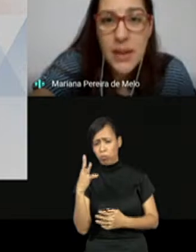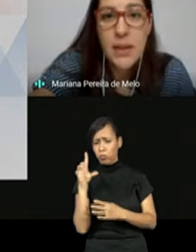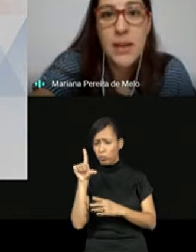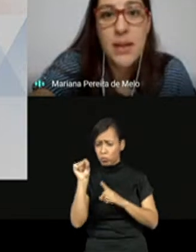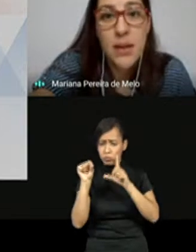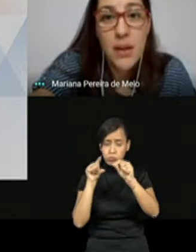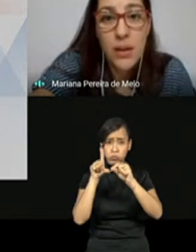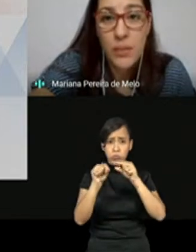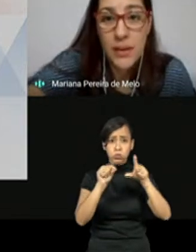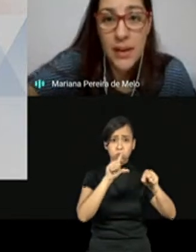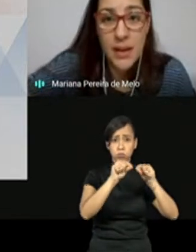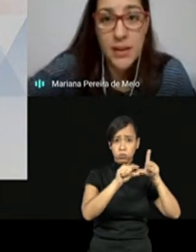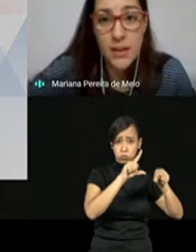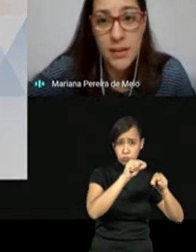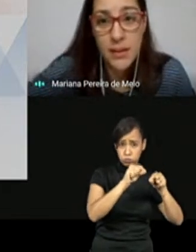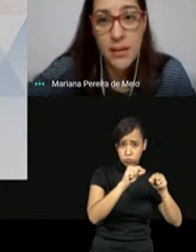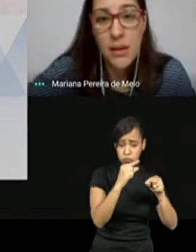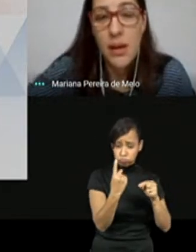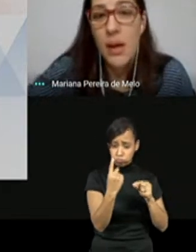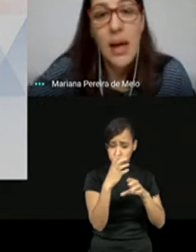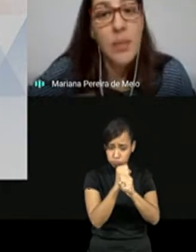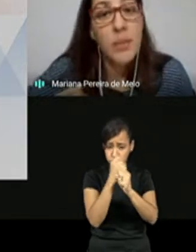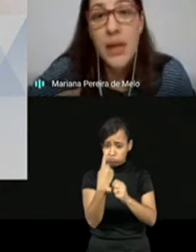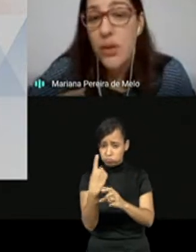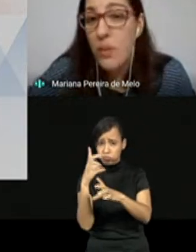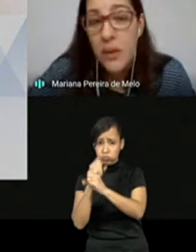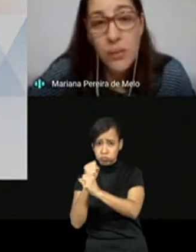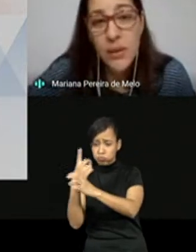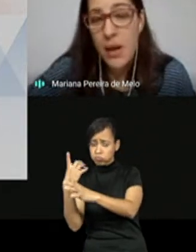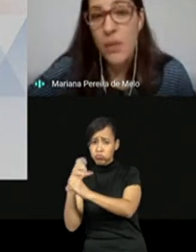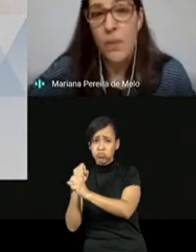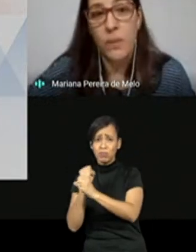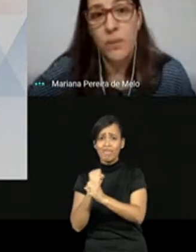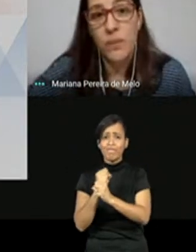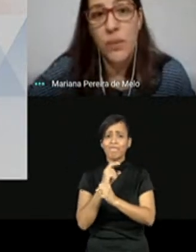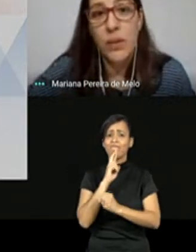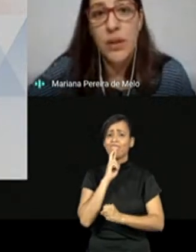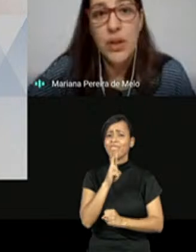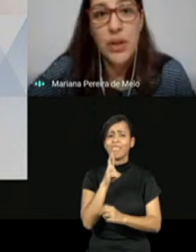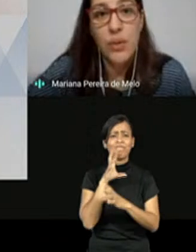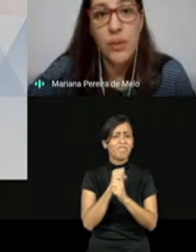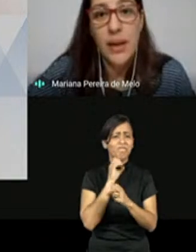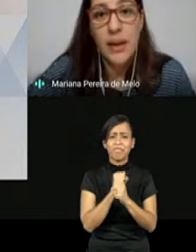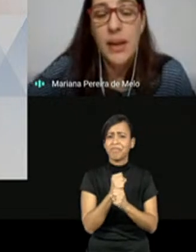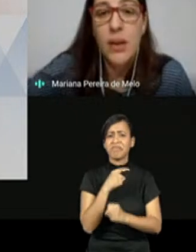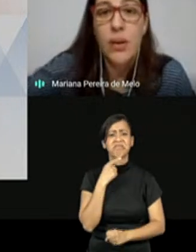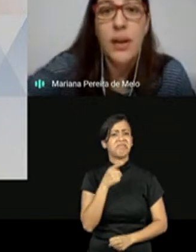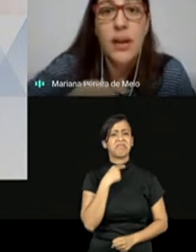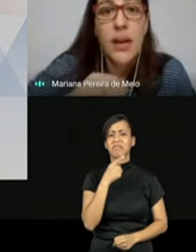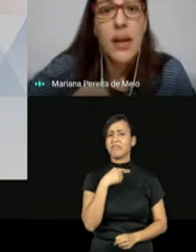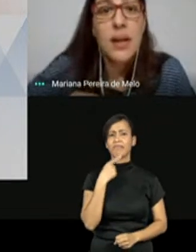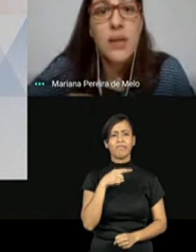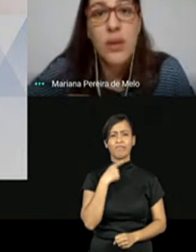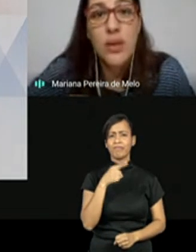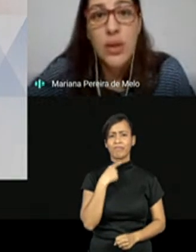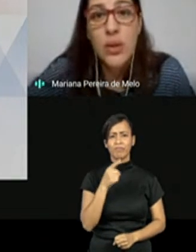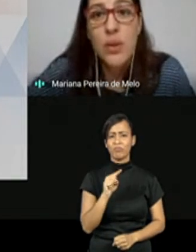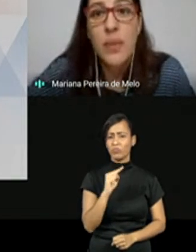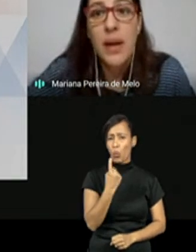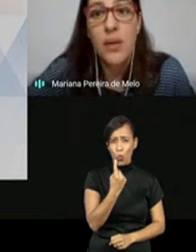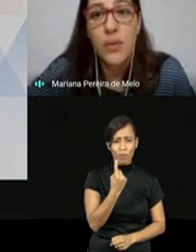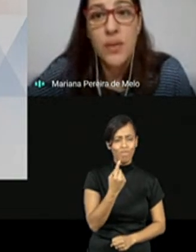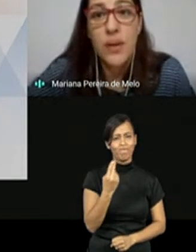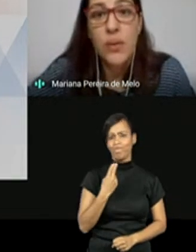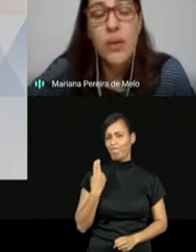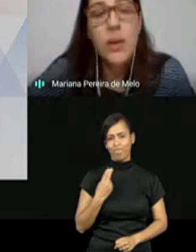uma dessas e uma dessas, a minha soma não dá 1. Quando a gente calcular aqui, olha, quando a gente